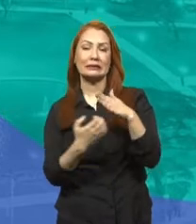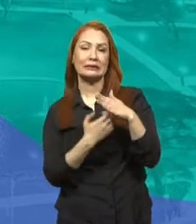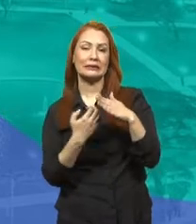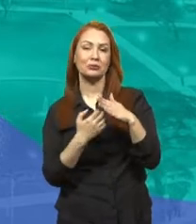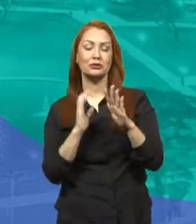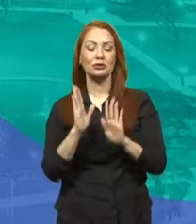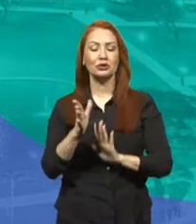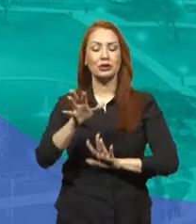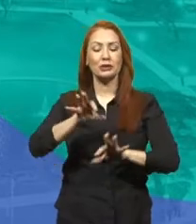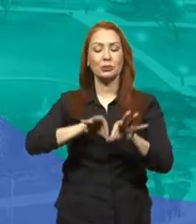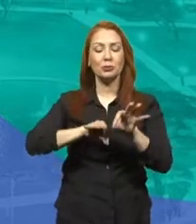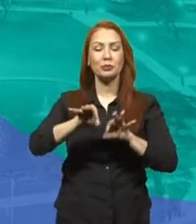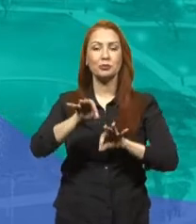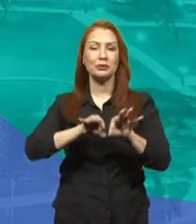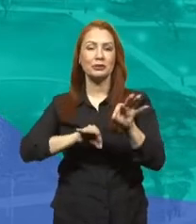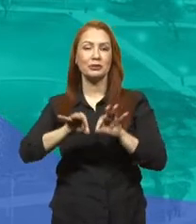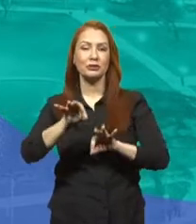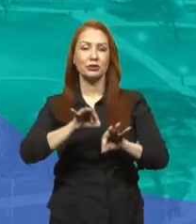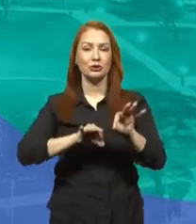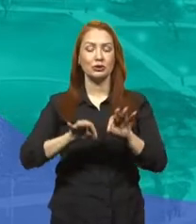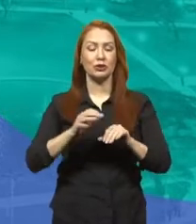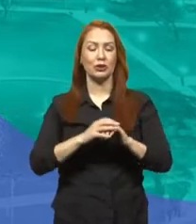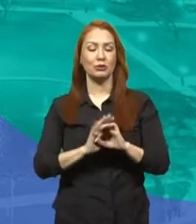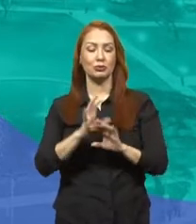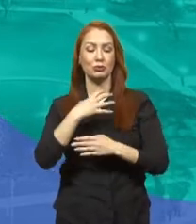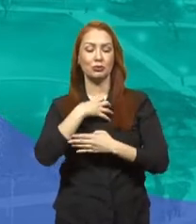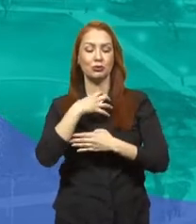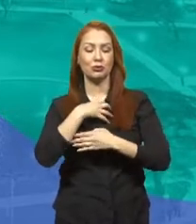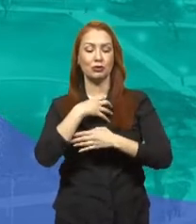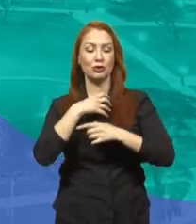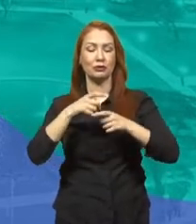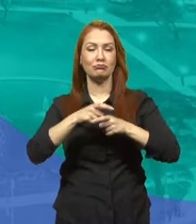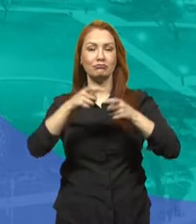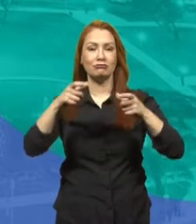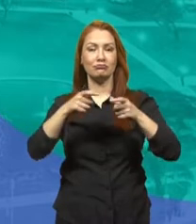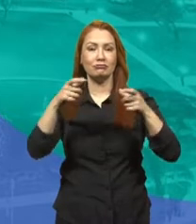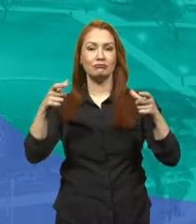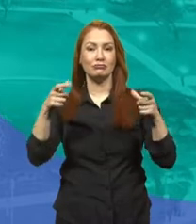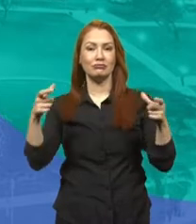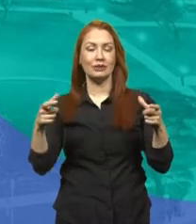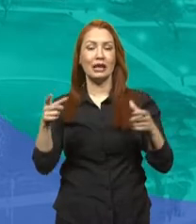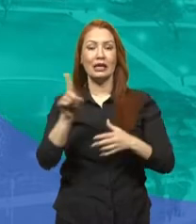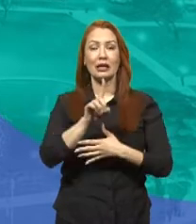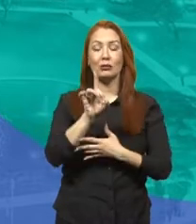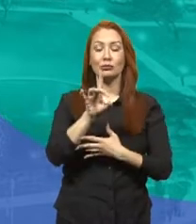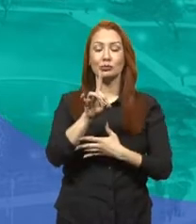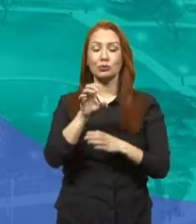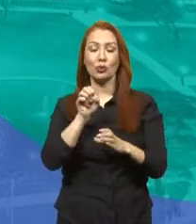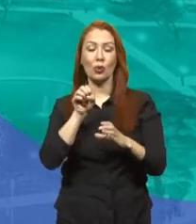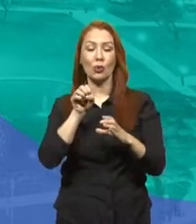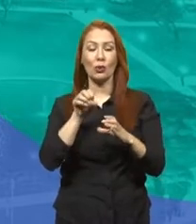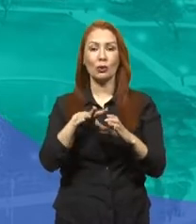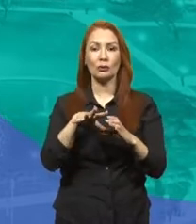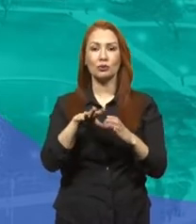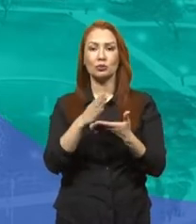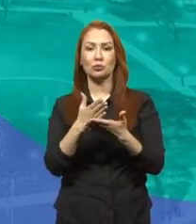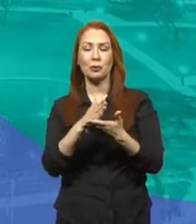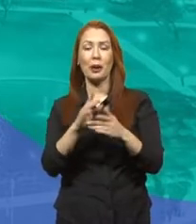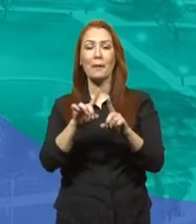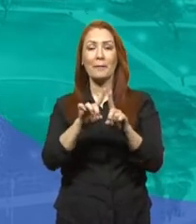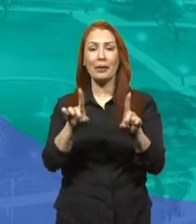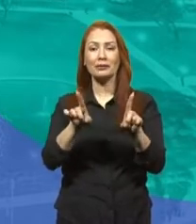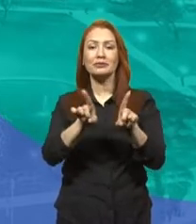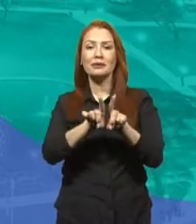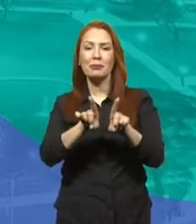planejando a expansão da atividade não só do lixo doméstico, como outros resíduos. Então, a